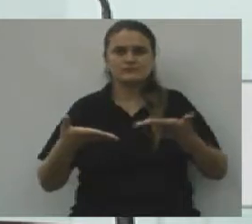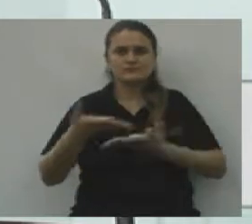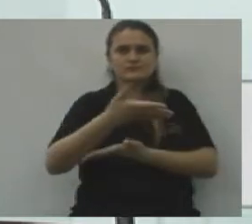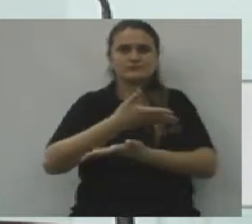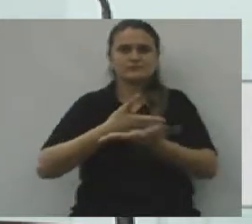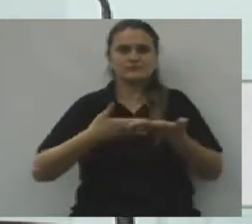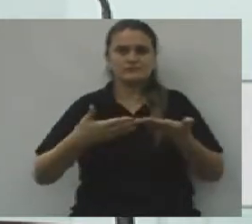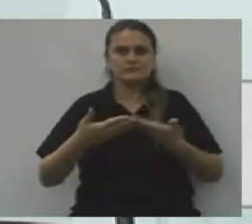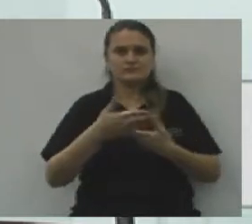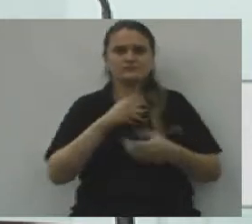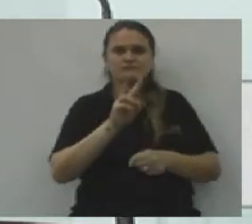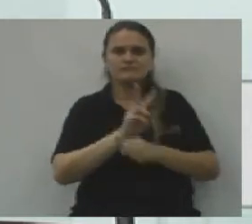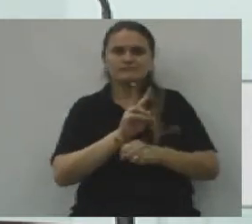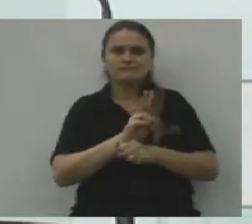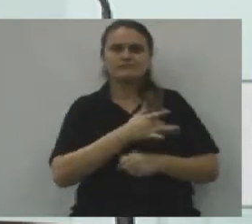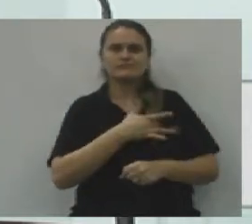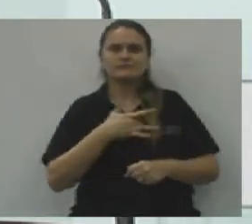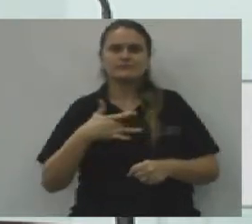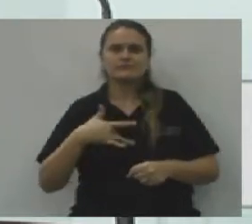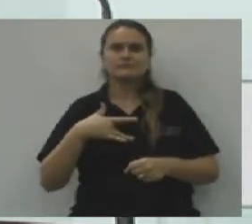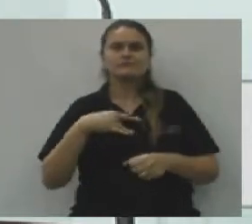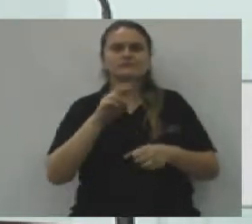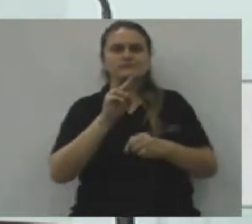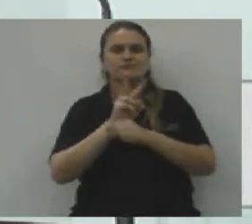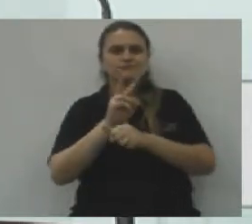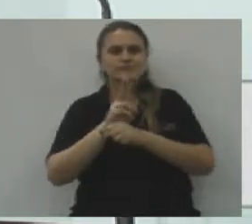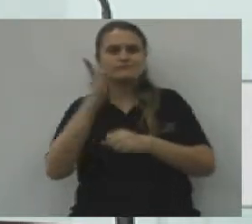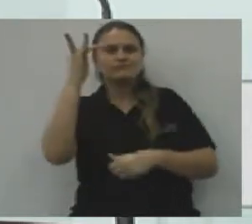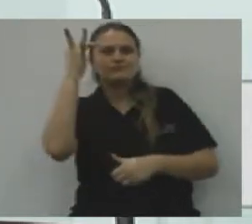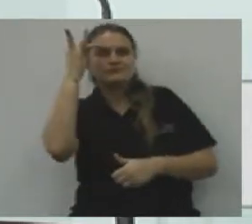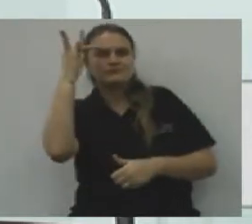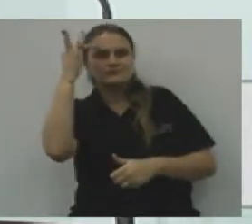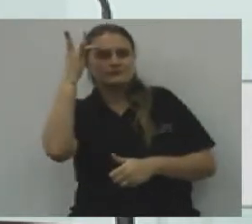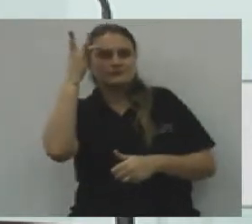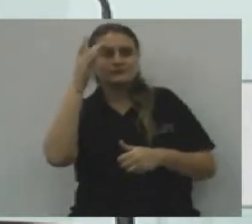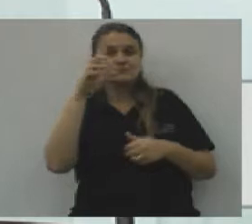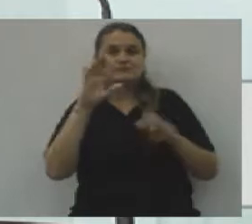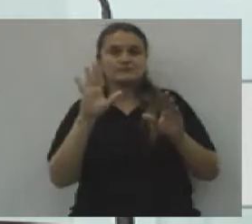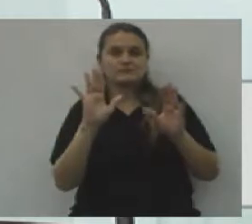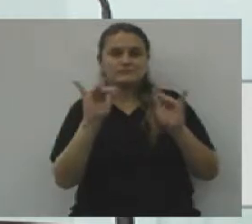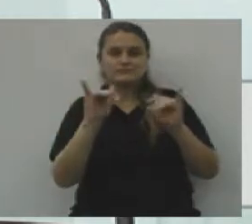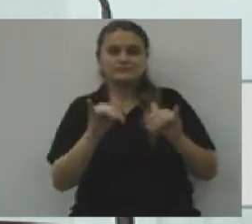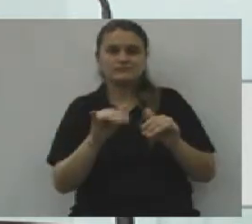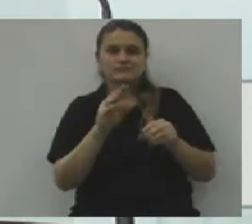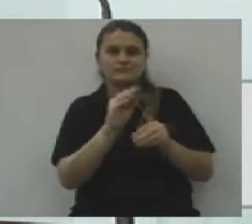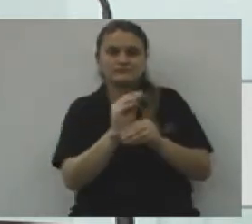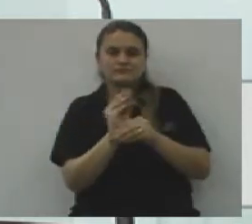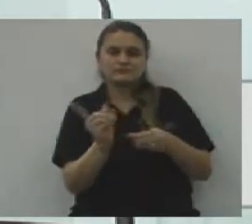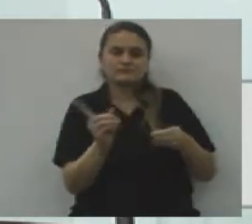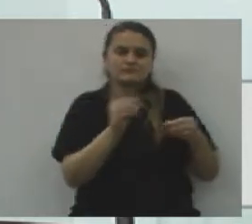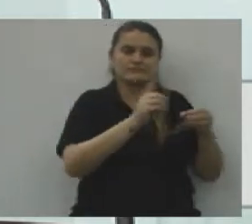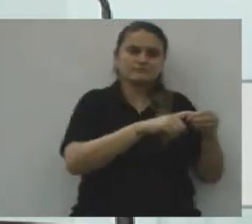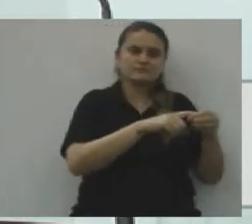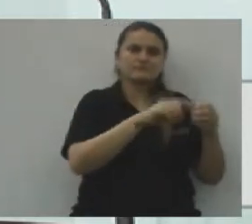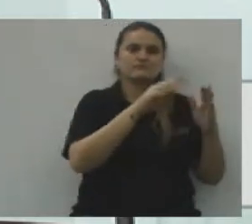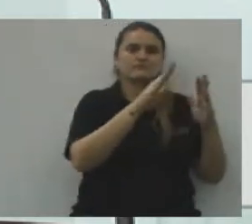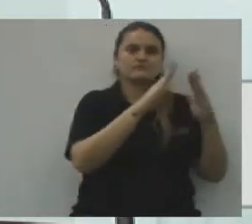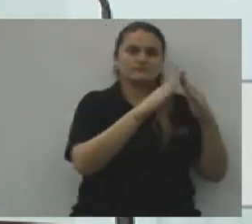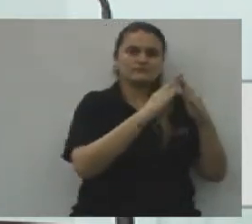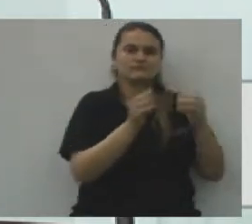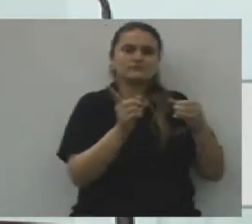a manutenção de que a certeza que, ao final desse tratamento, o aluno voltará para a sua comunidade, para a sua escola